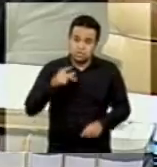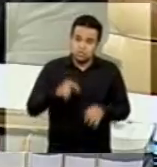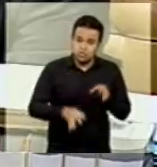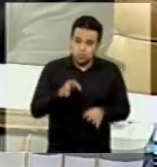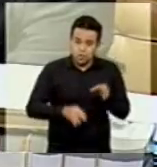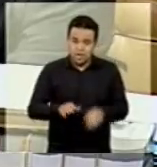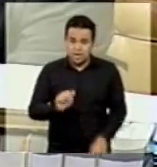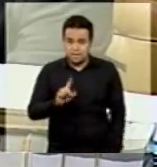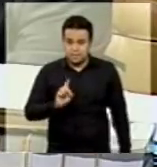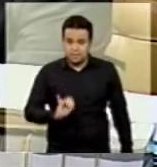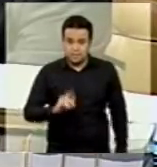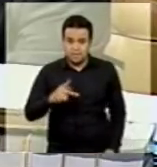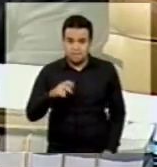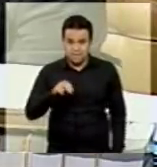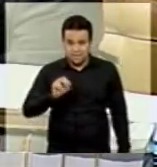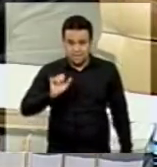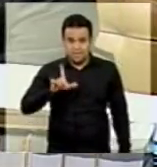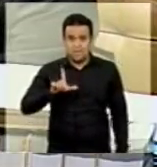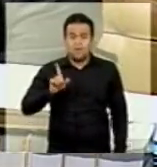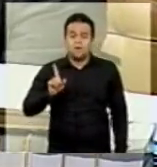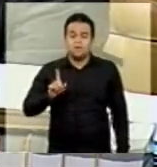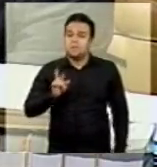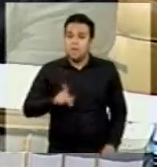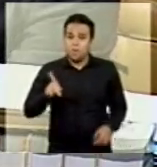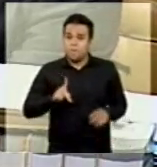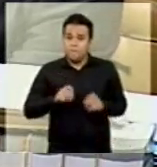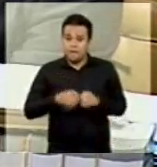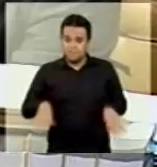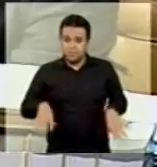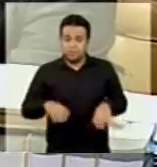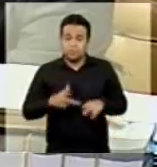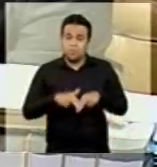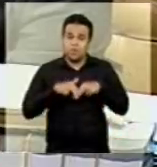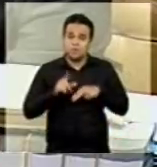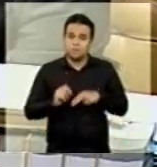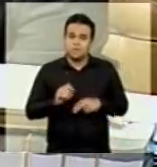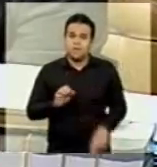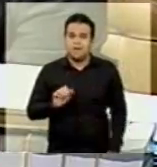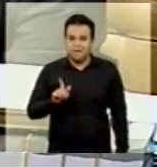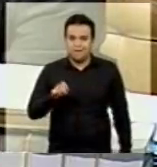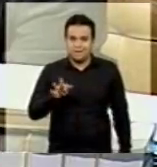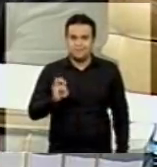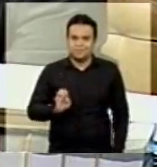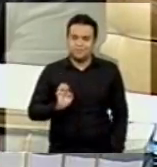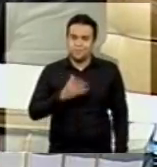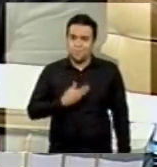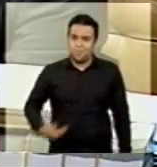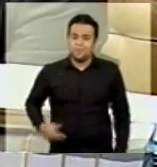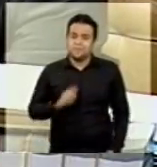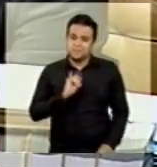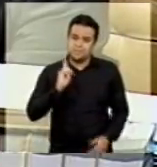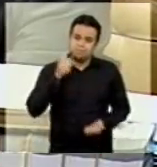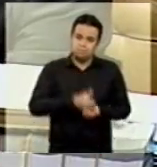ações penais não será mais afetada em razão de o agente público vir a ocupar